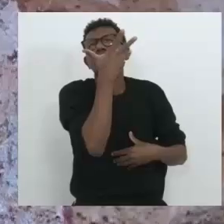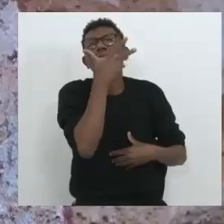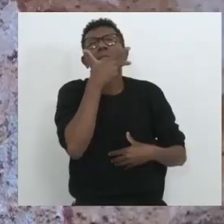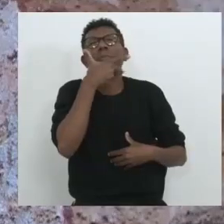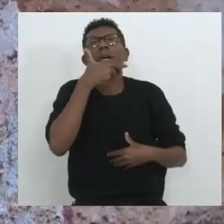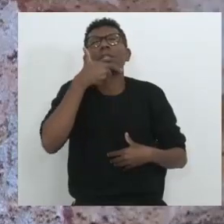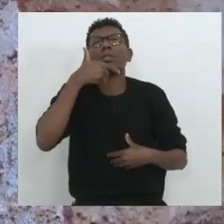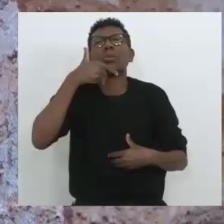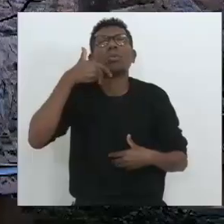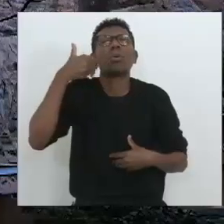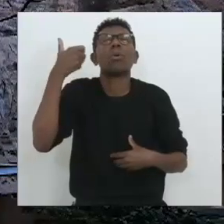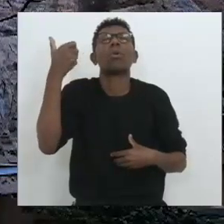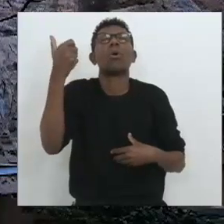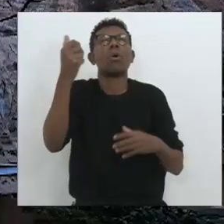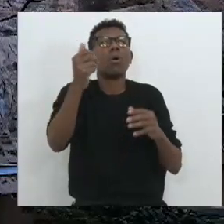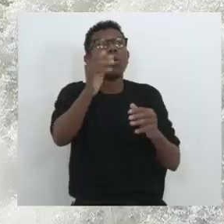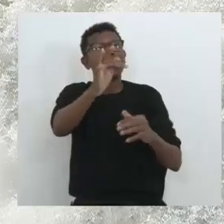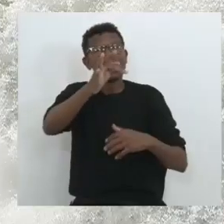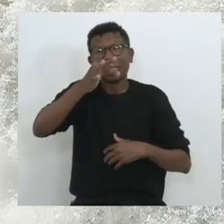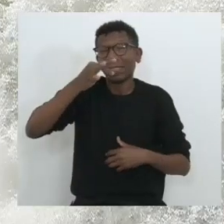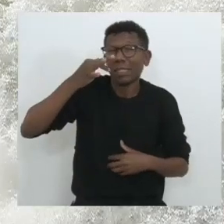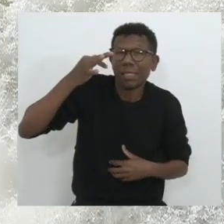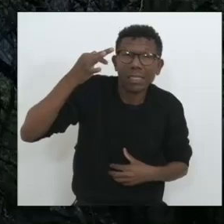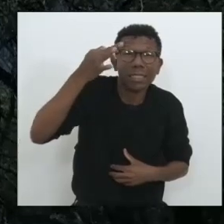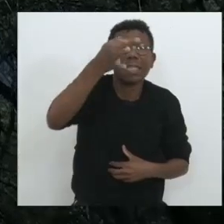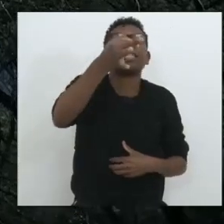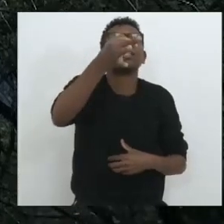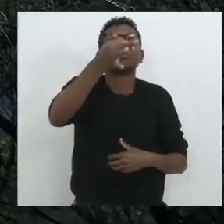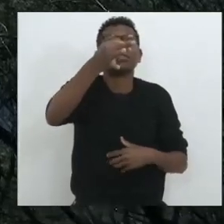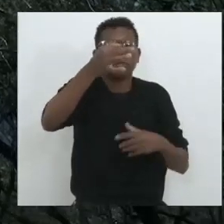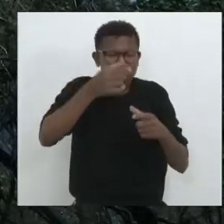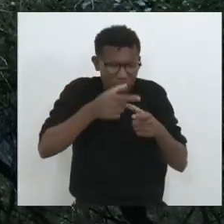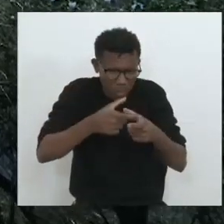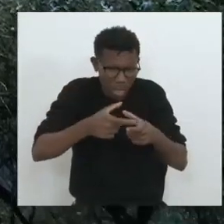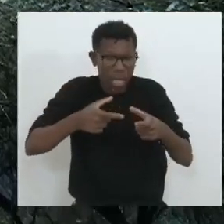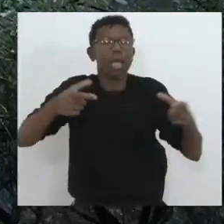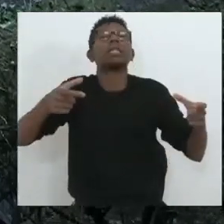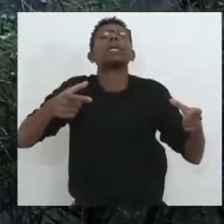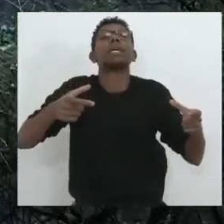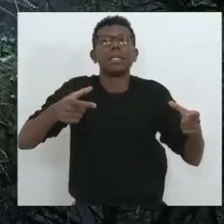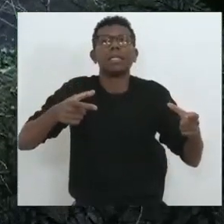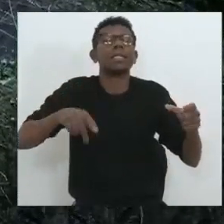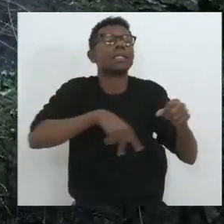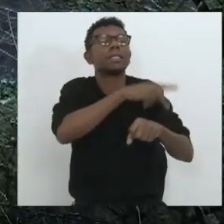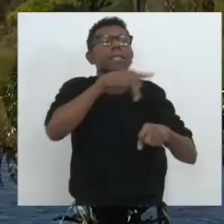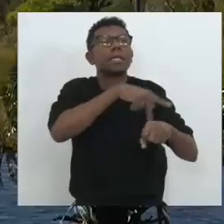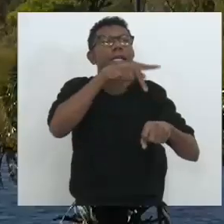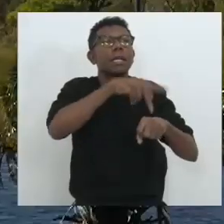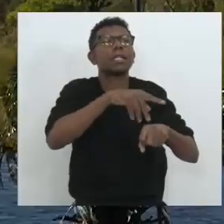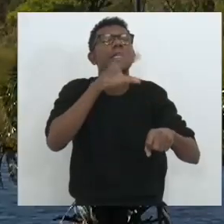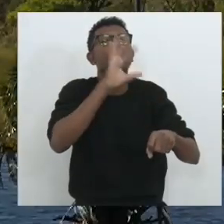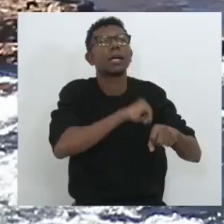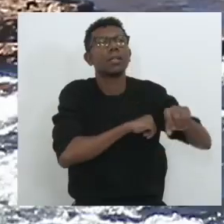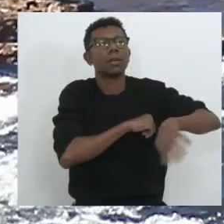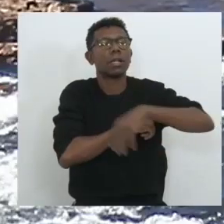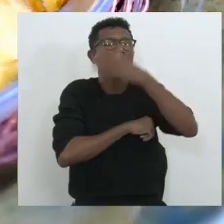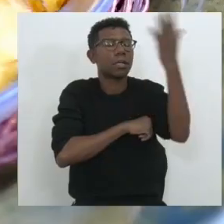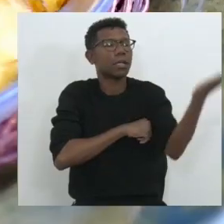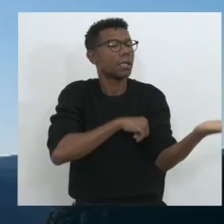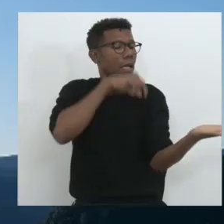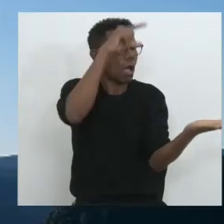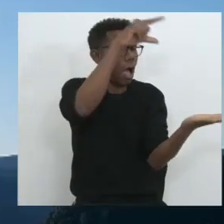forte ves do Colosso e o teu futuro espel sa grande Terra